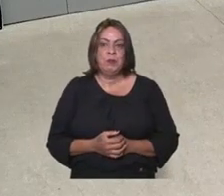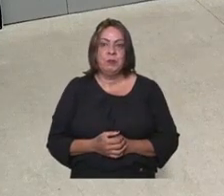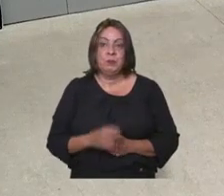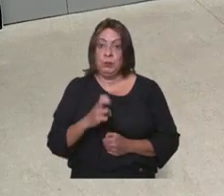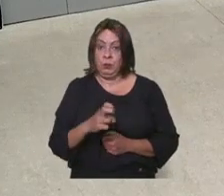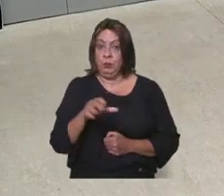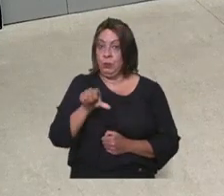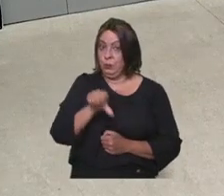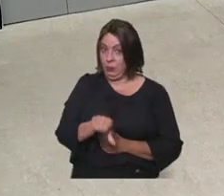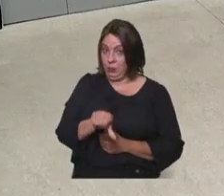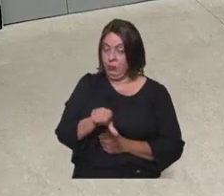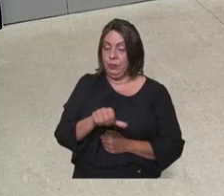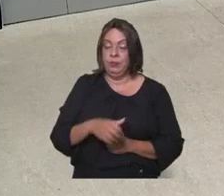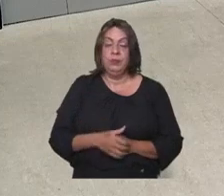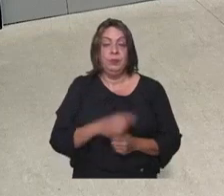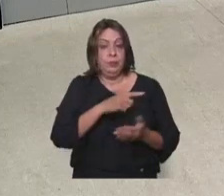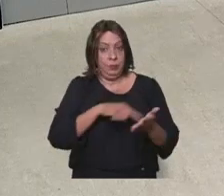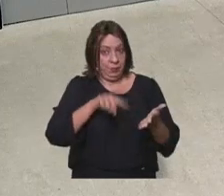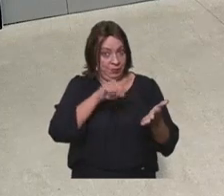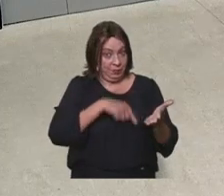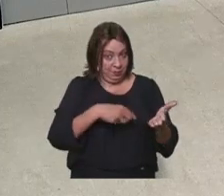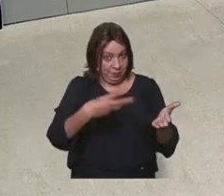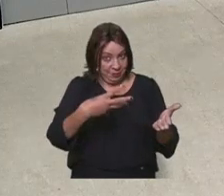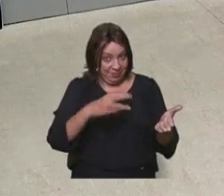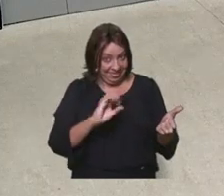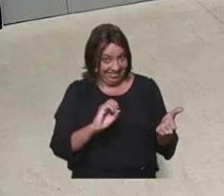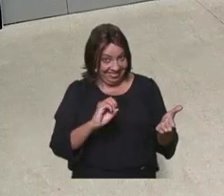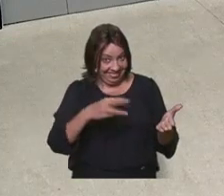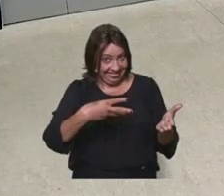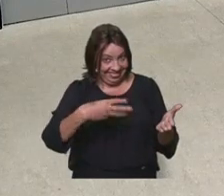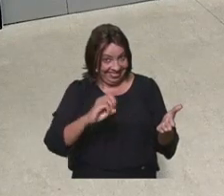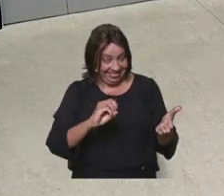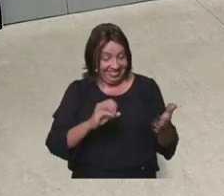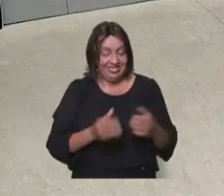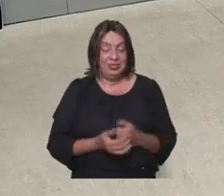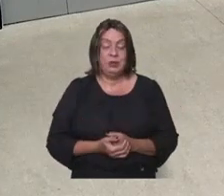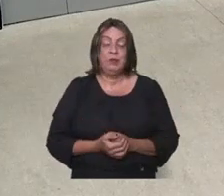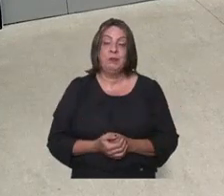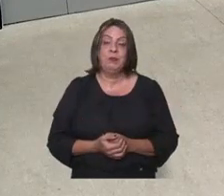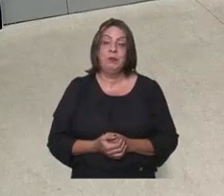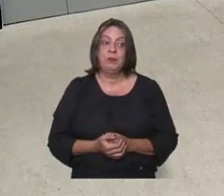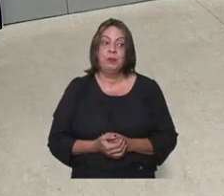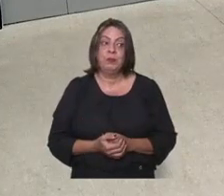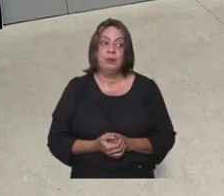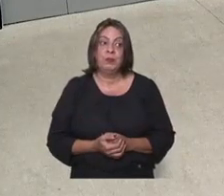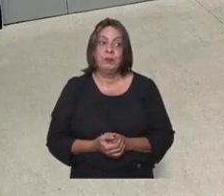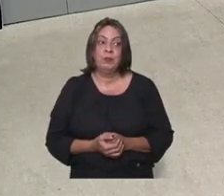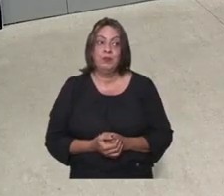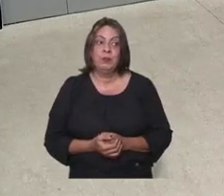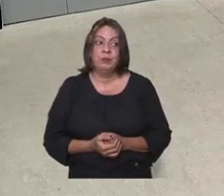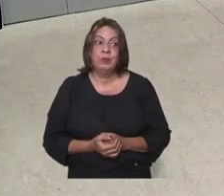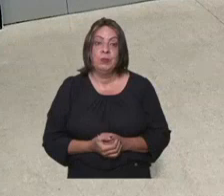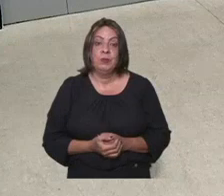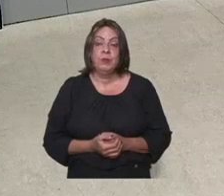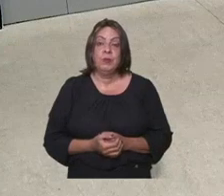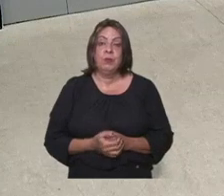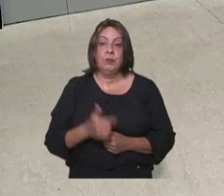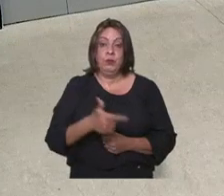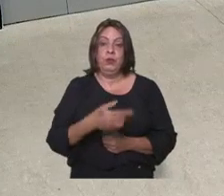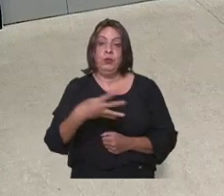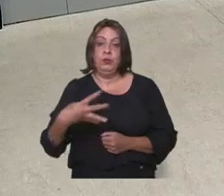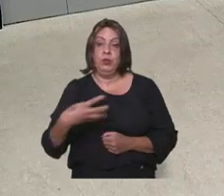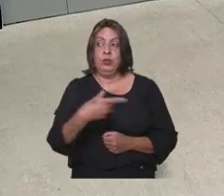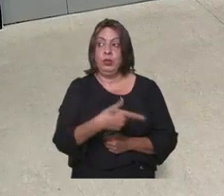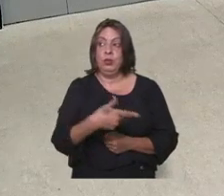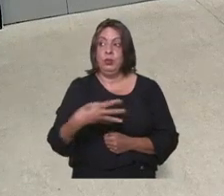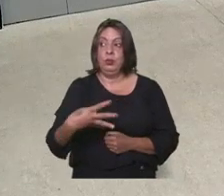59, 59. Marque 30, número 30. Número 30 já foi, 24,